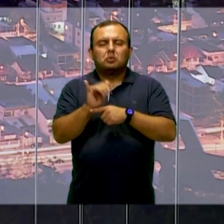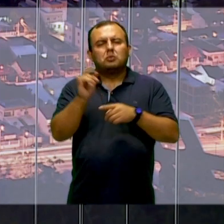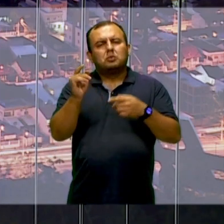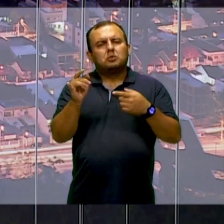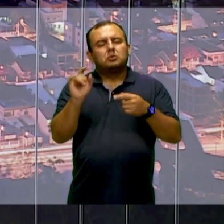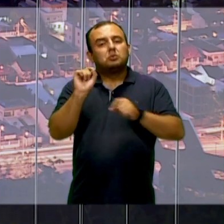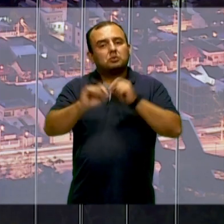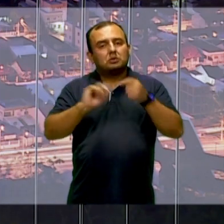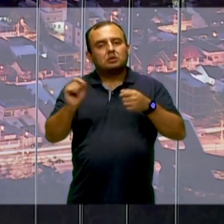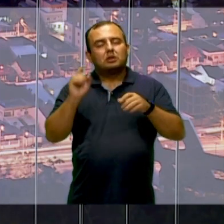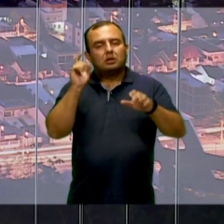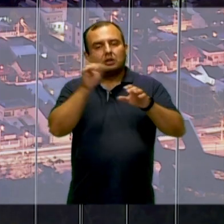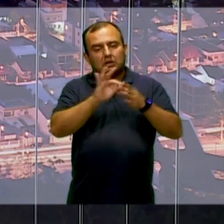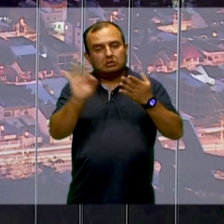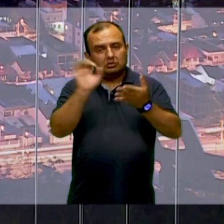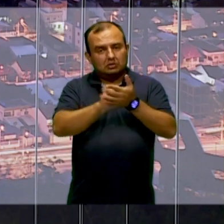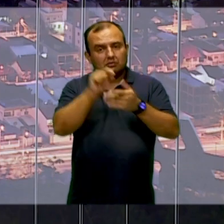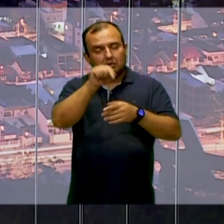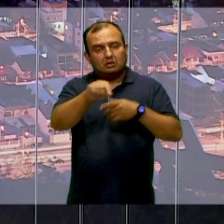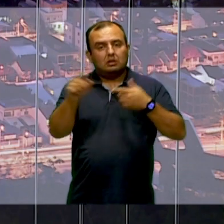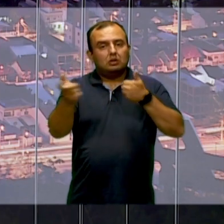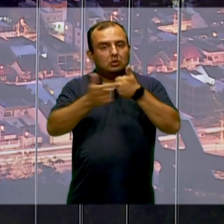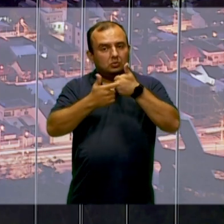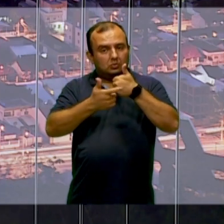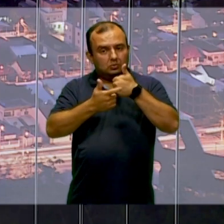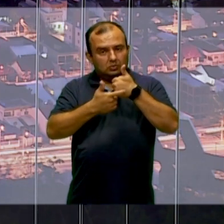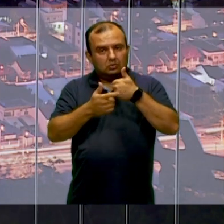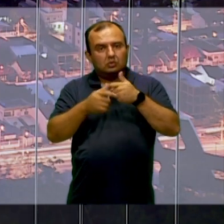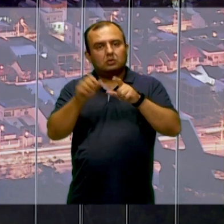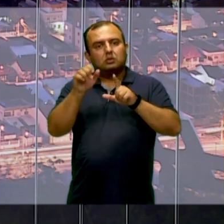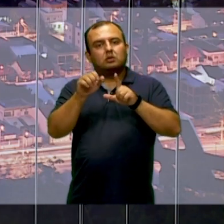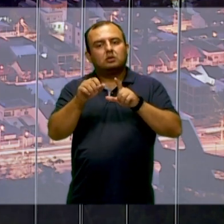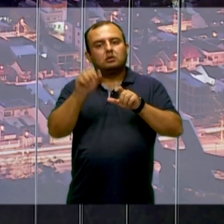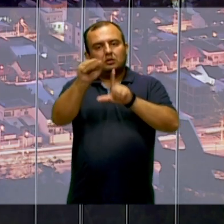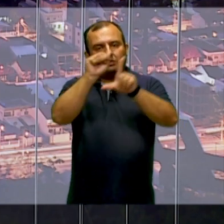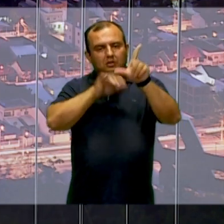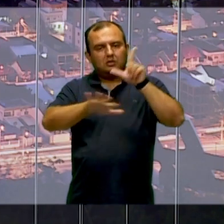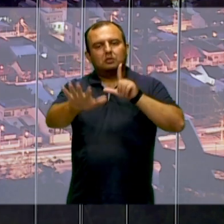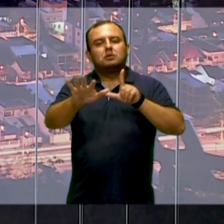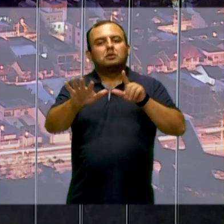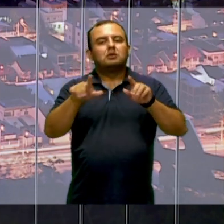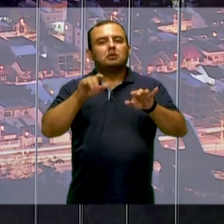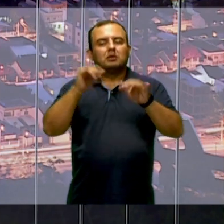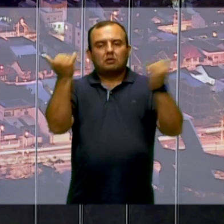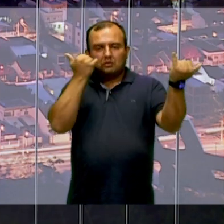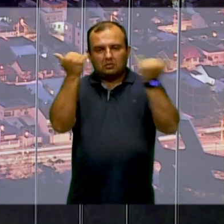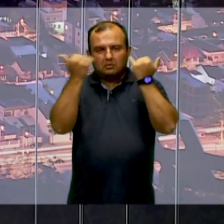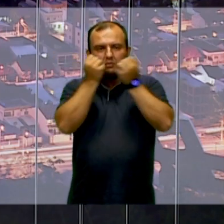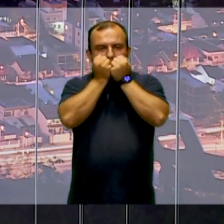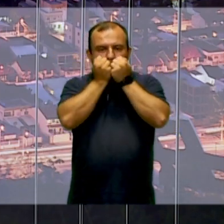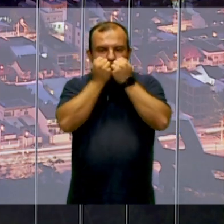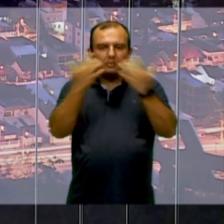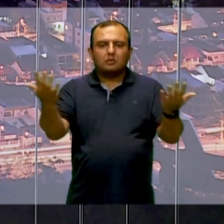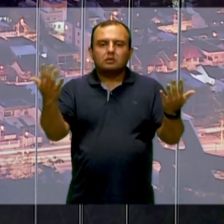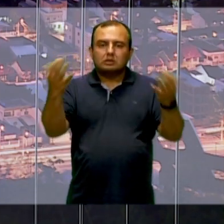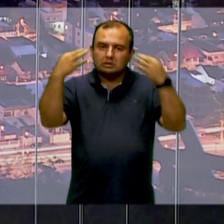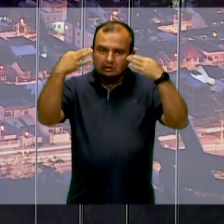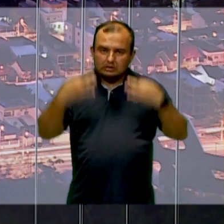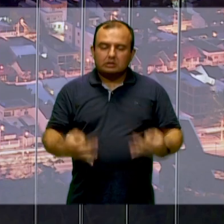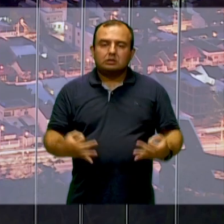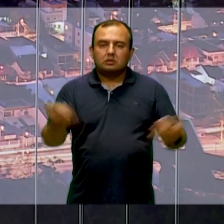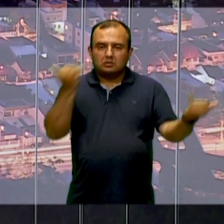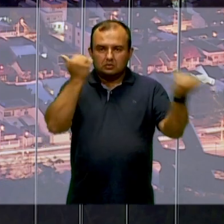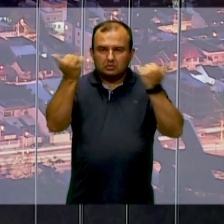inscreva no nosso canal, curta as nossas publicações, compartilhe, faça boa e